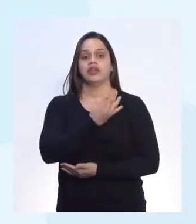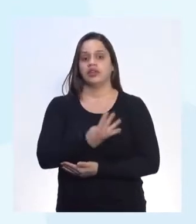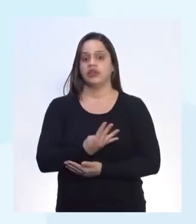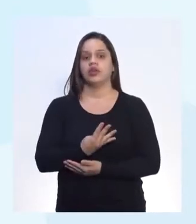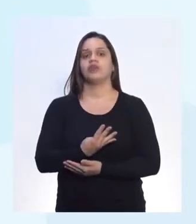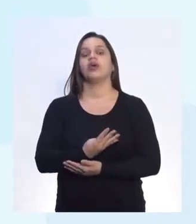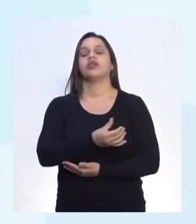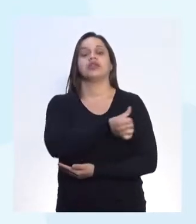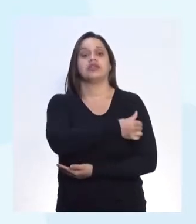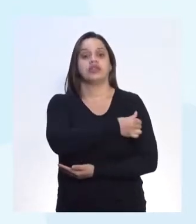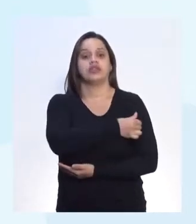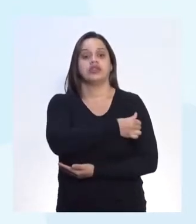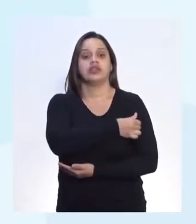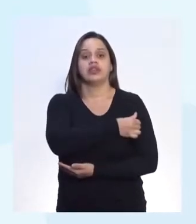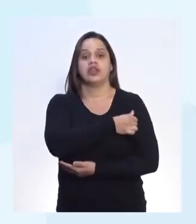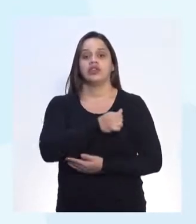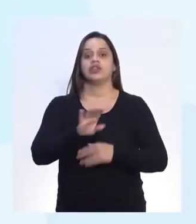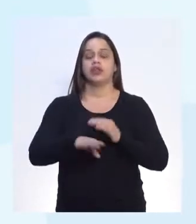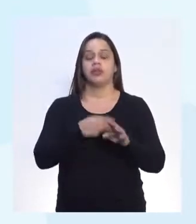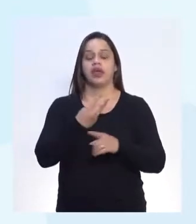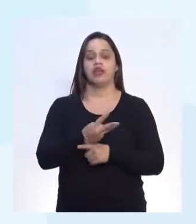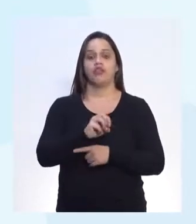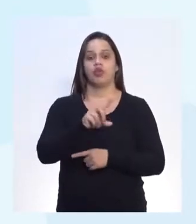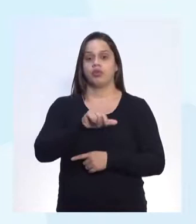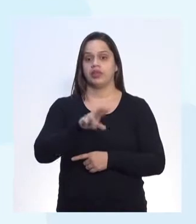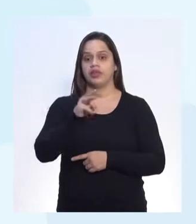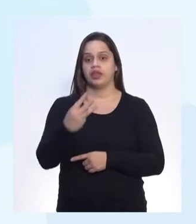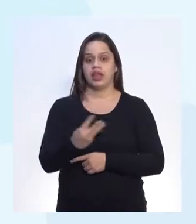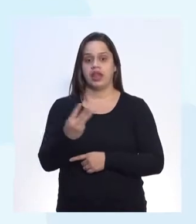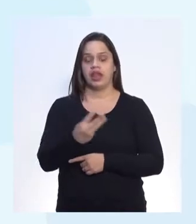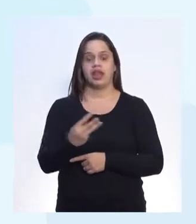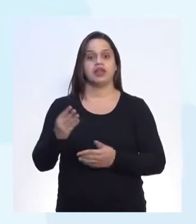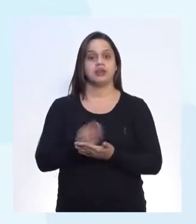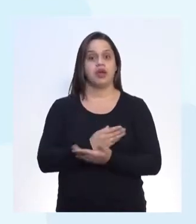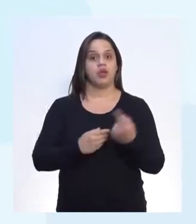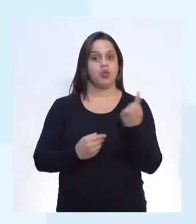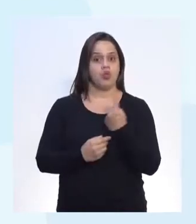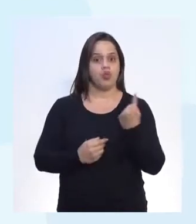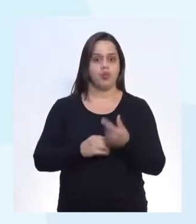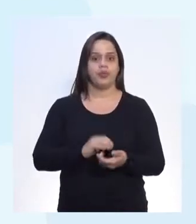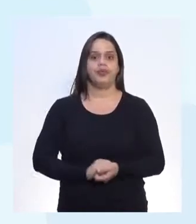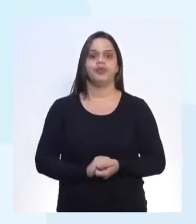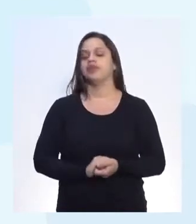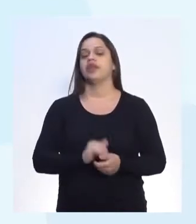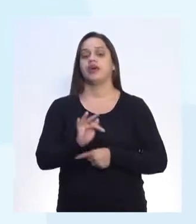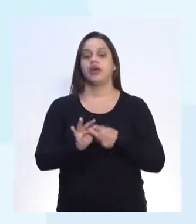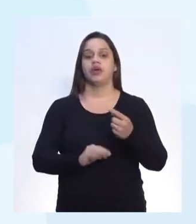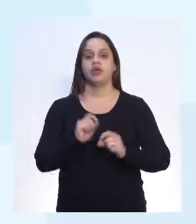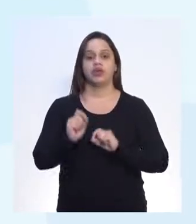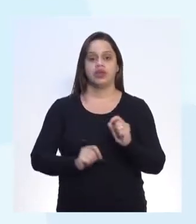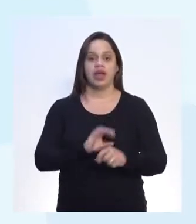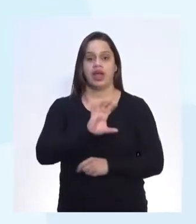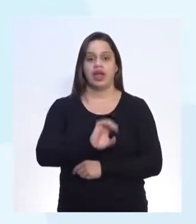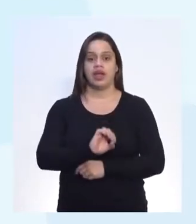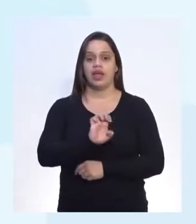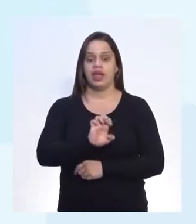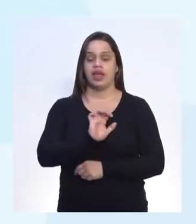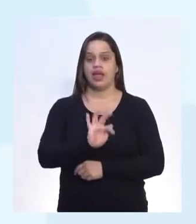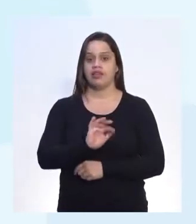1. E a habilidade selecionada para a aula de hoje, dando continuidade, é a